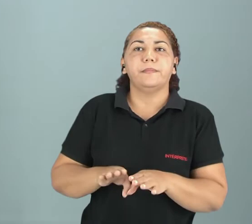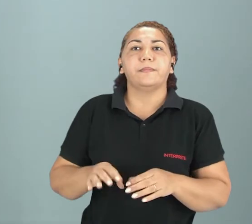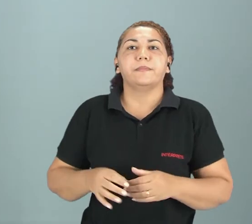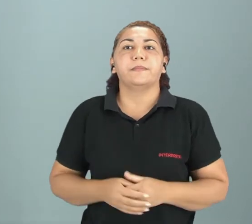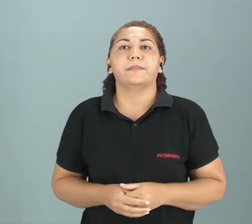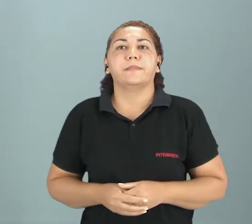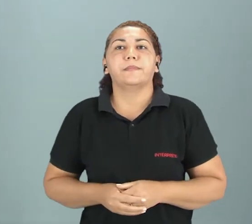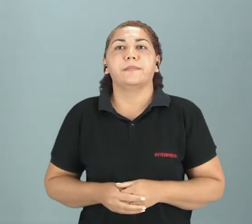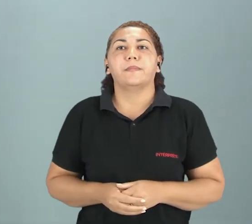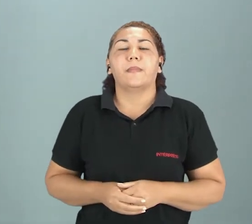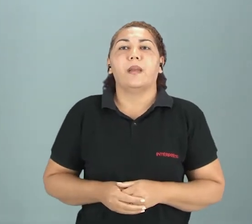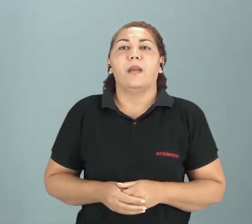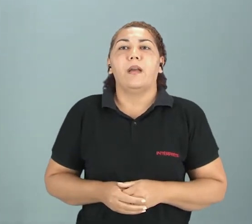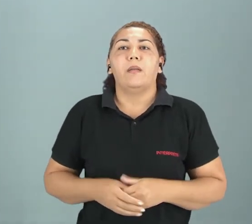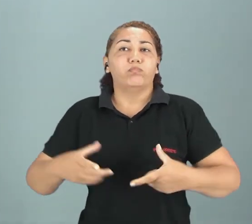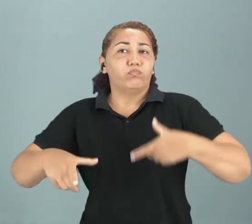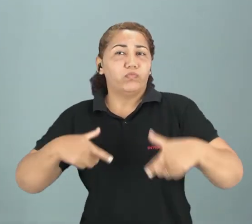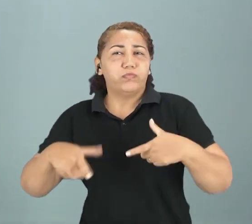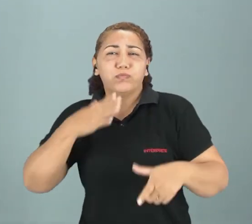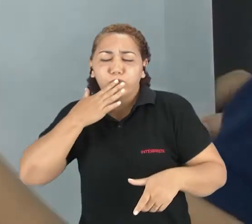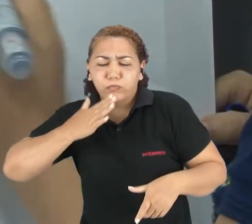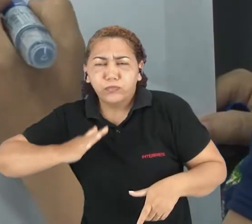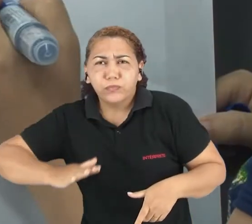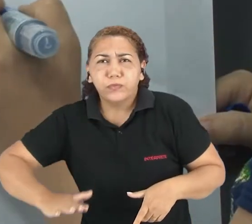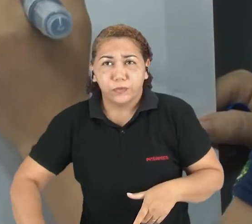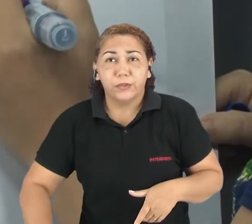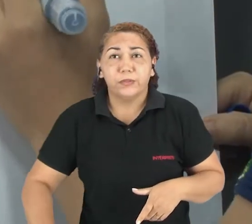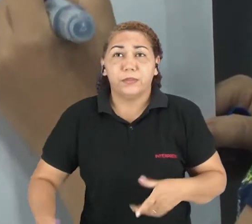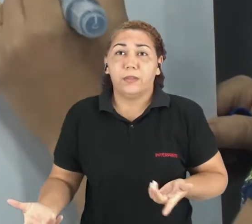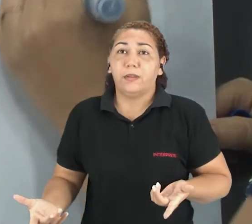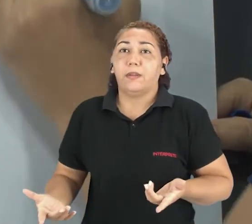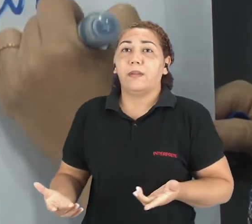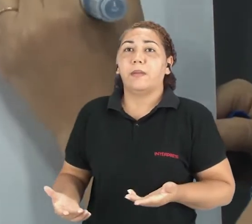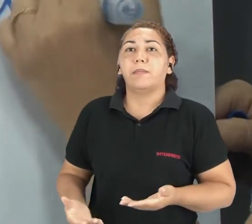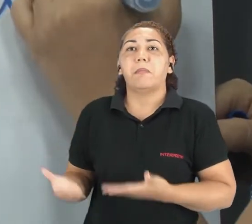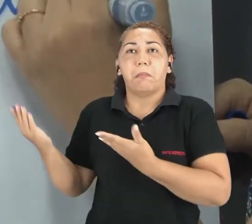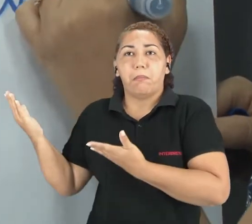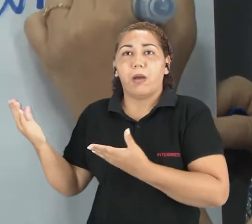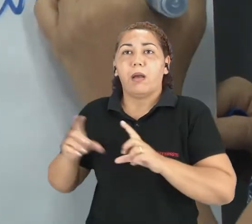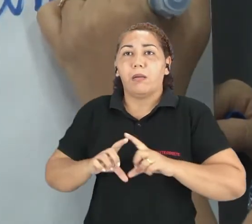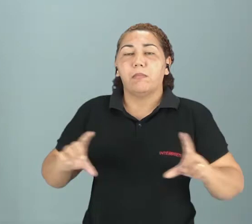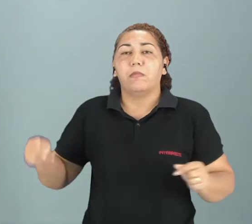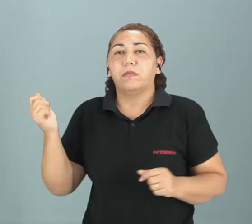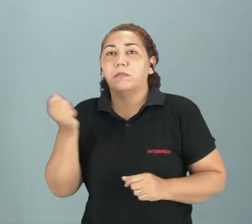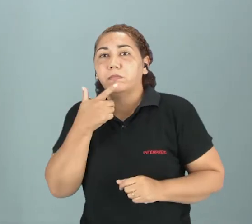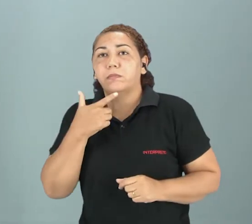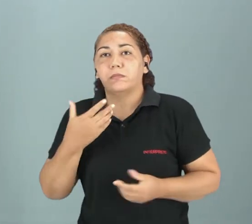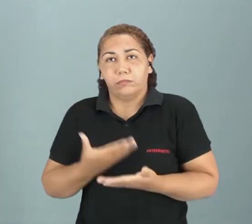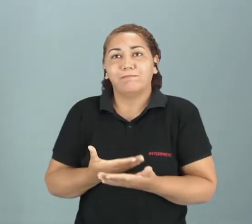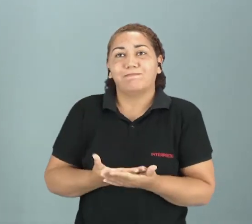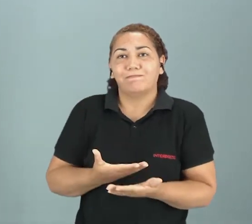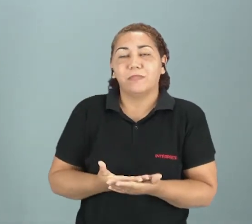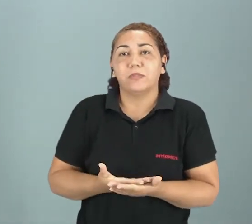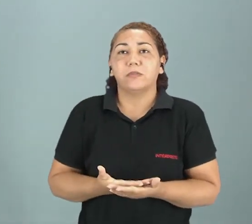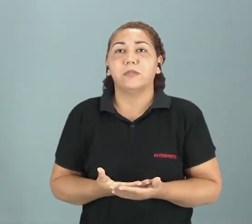Você pode fazer baseado na charge que a gente acabou de ver. Não é